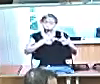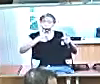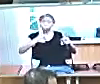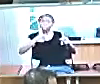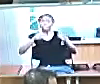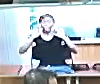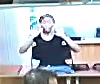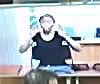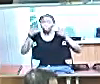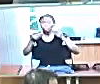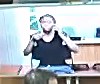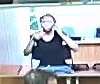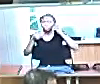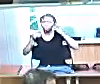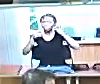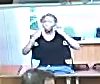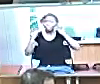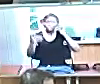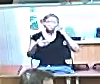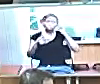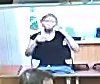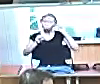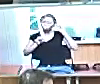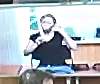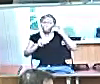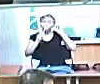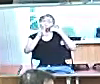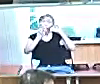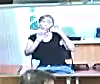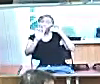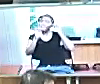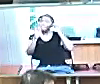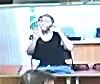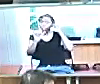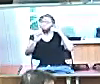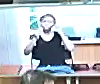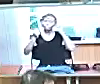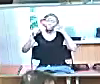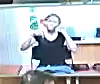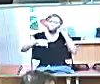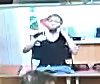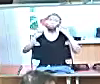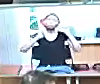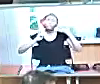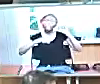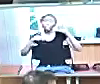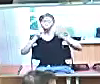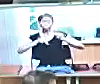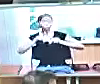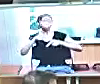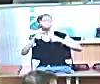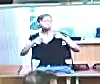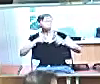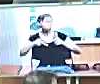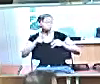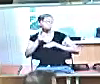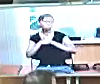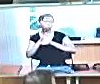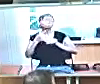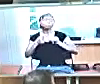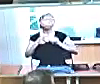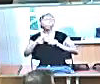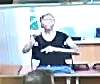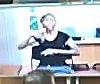projetos de novas levas no estado o que essas pessoas estão procurando época de fato esses municípios essas comunidades